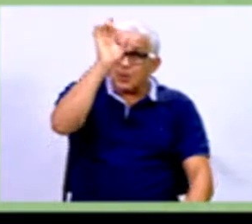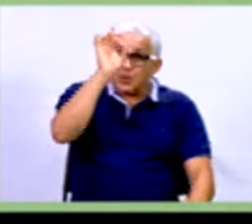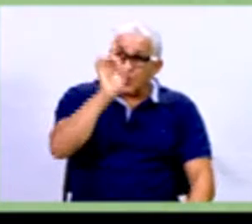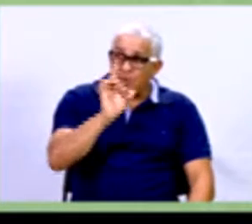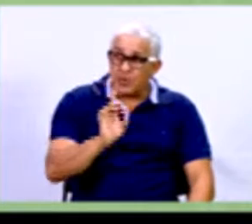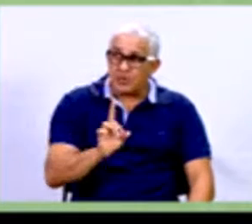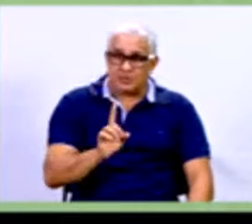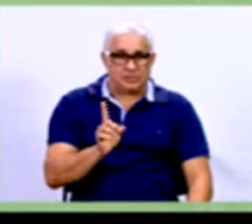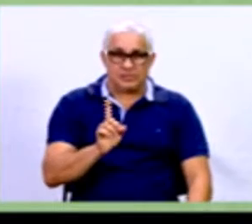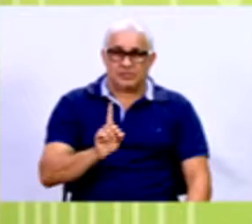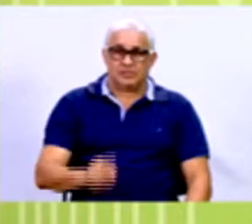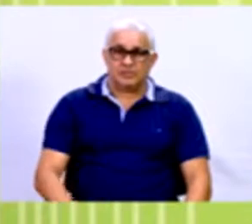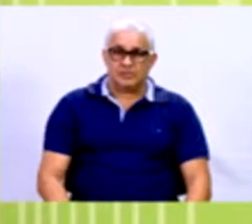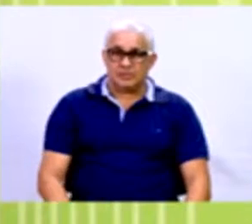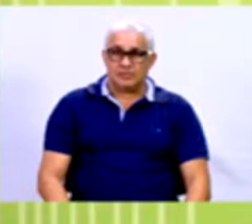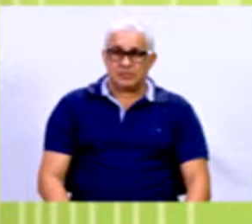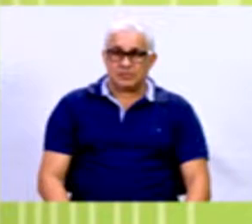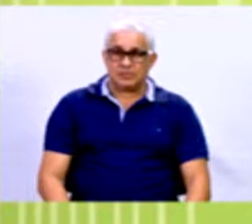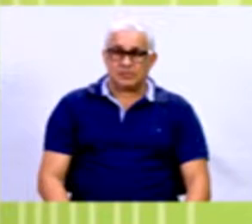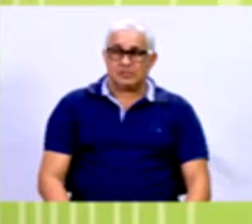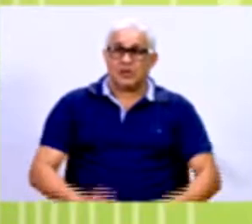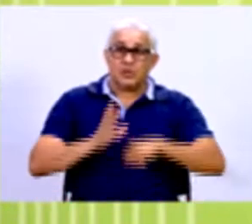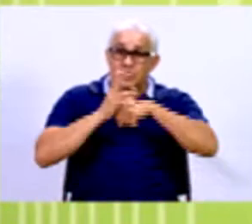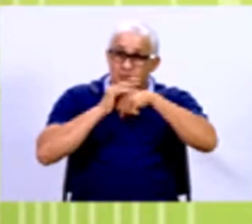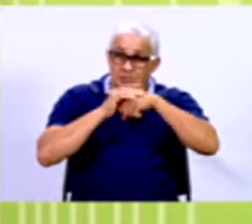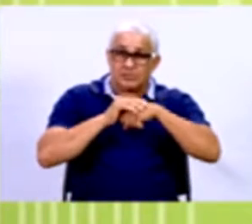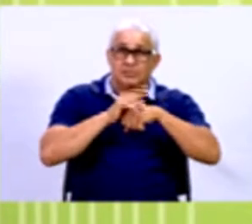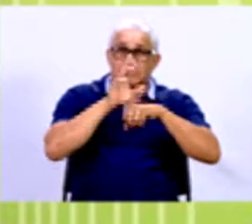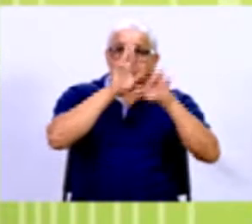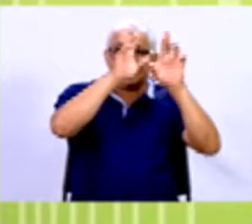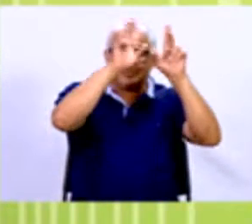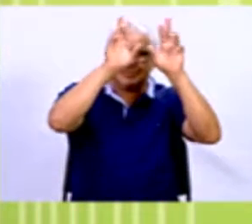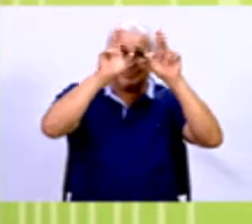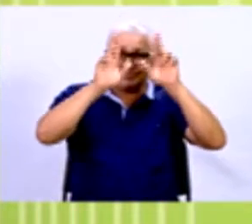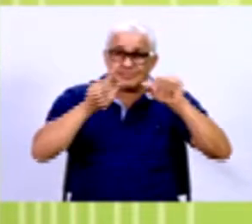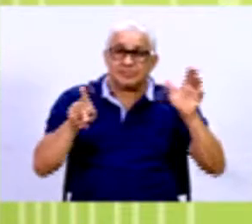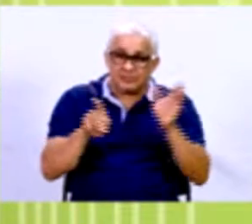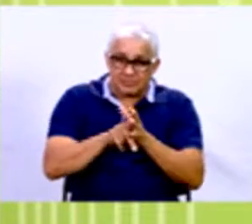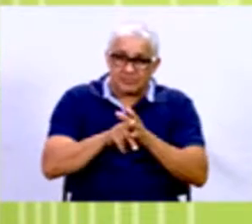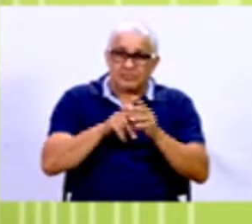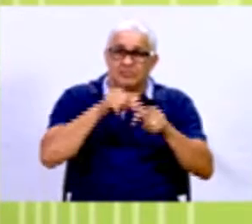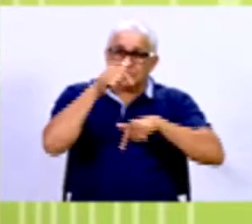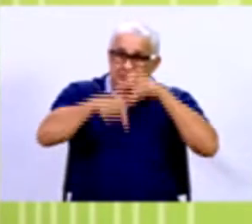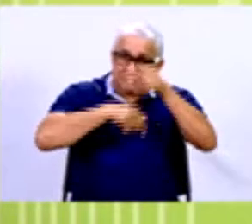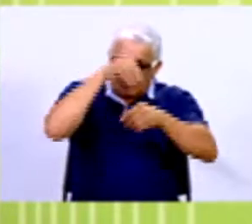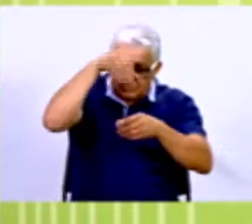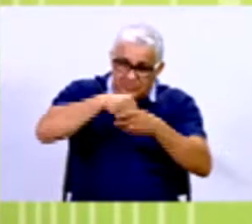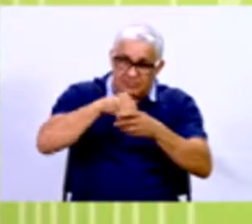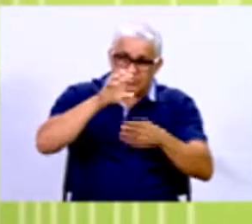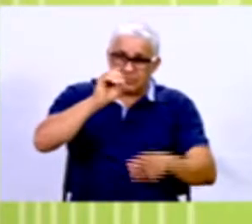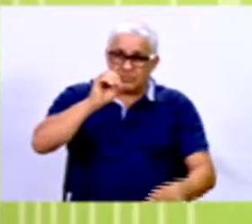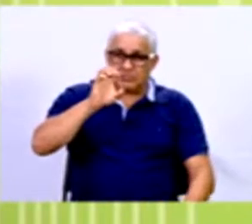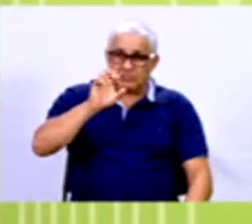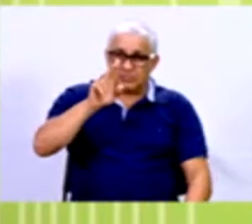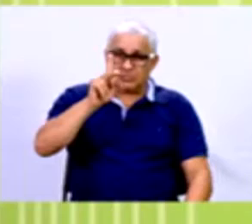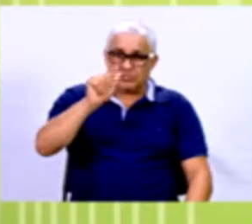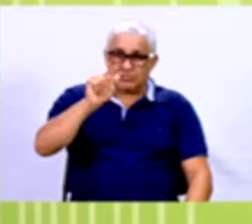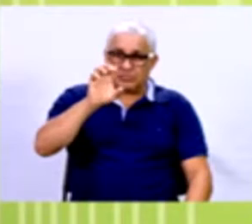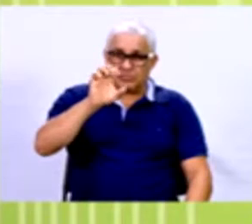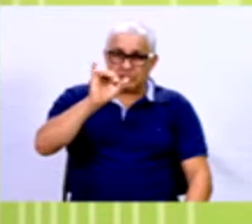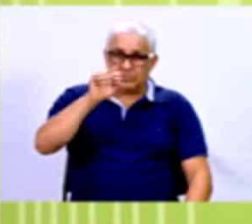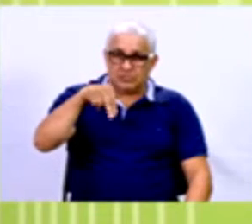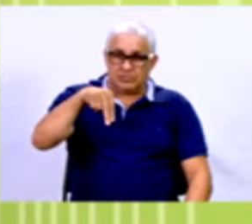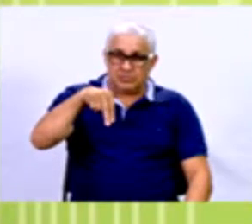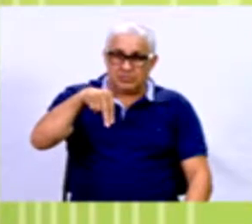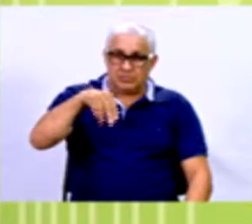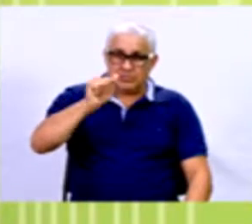que não é. Mas, na verdade, essas patologias, essas doenças de trabalho, doenças ocupacionais, elas são causadas pela